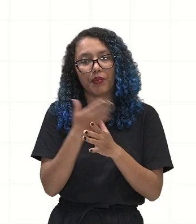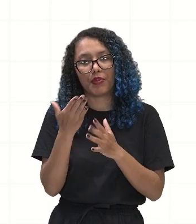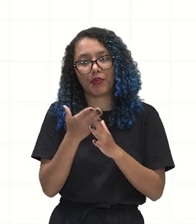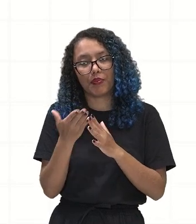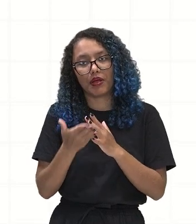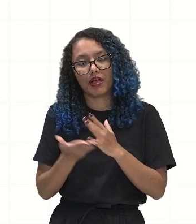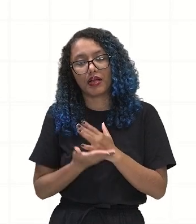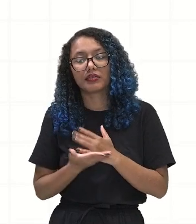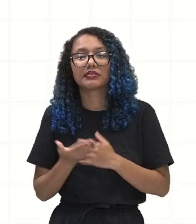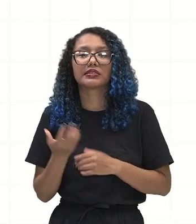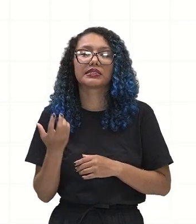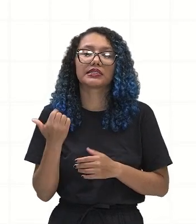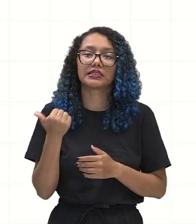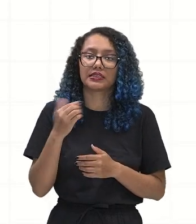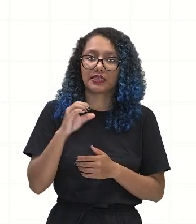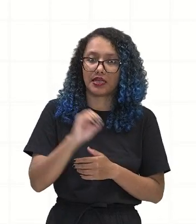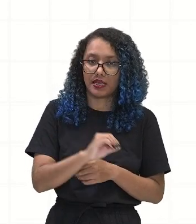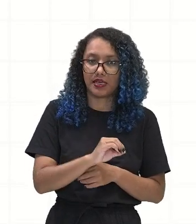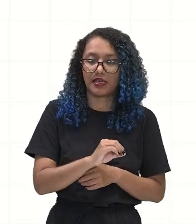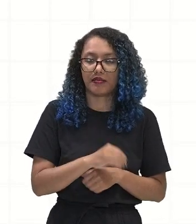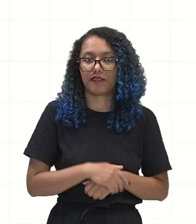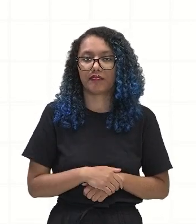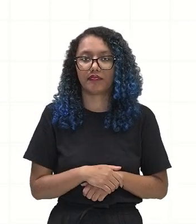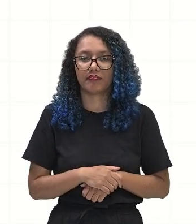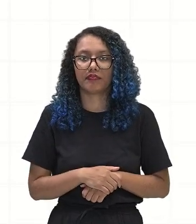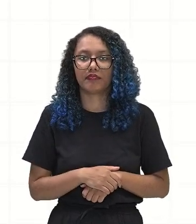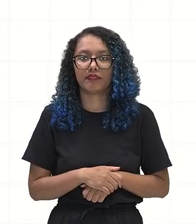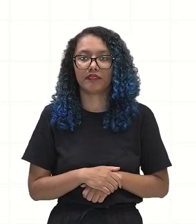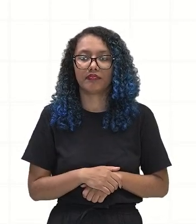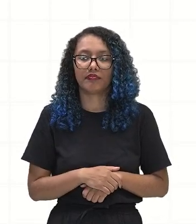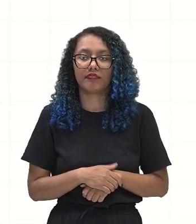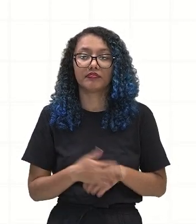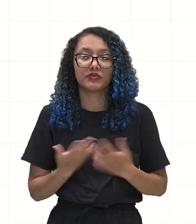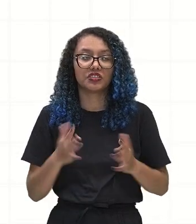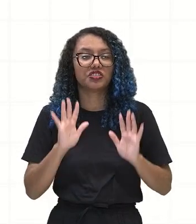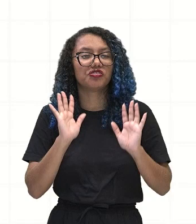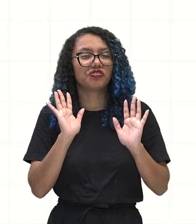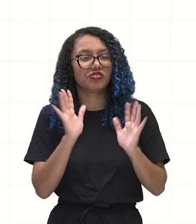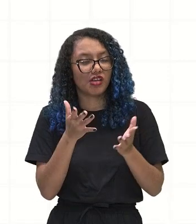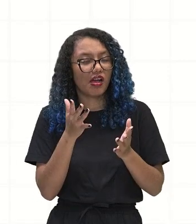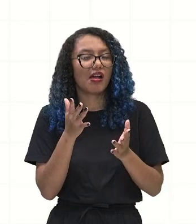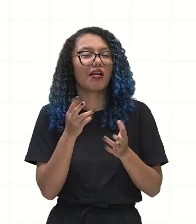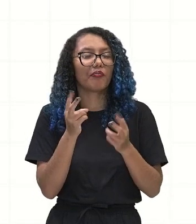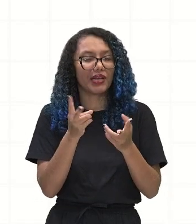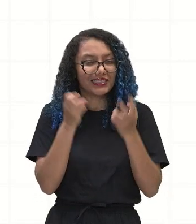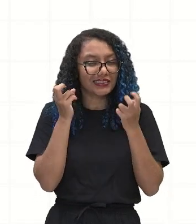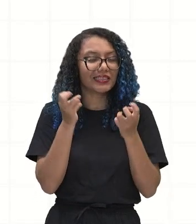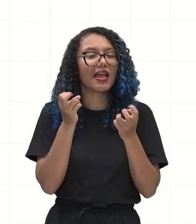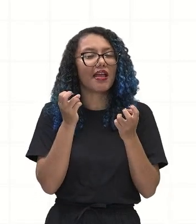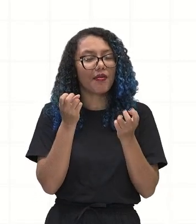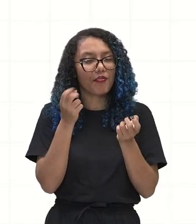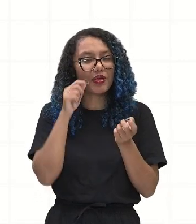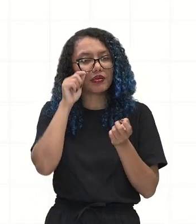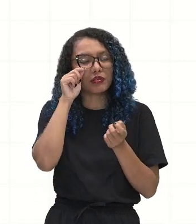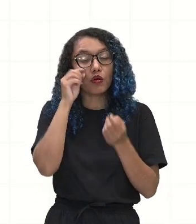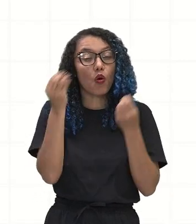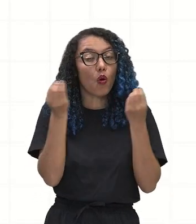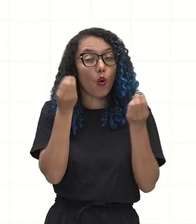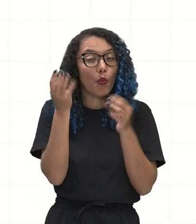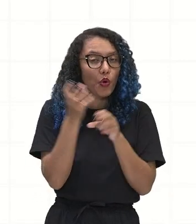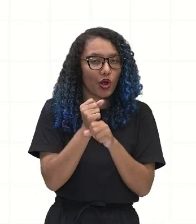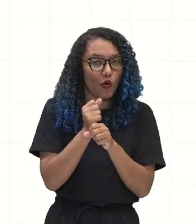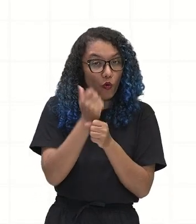é 10 para cada 100. Então, isso já dá, né, uma ideia bem boa do que nós estamos fazendo. Que cálculo é